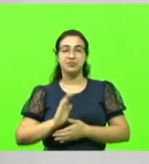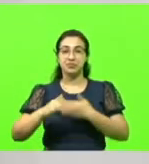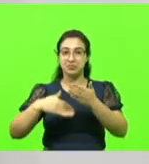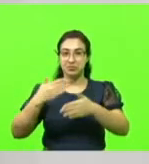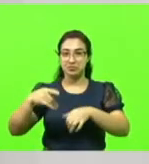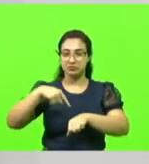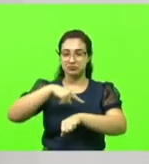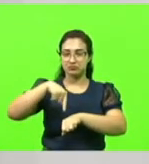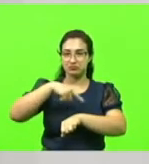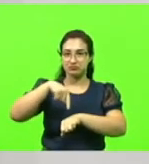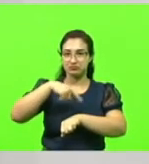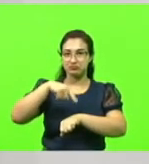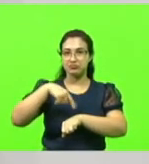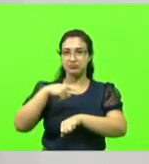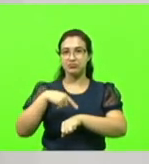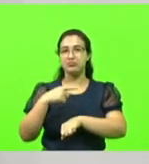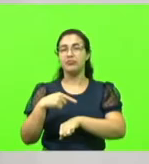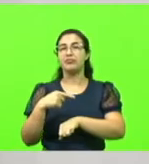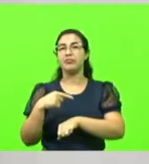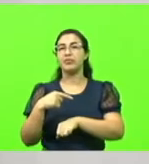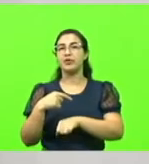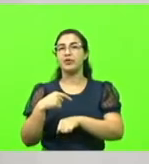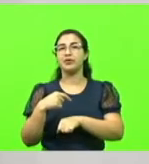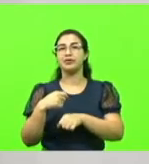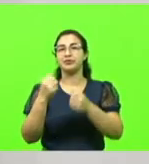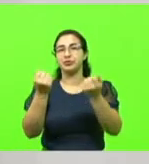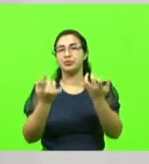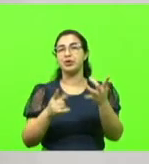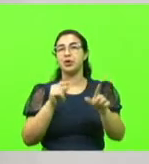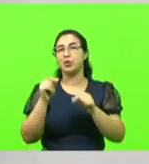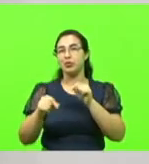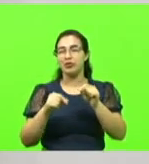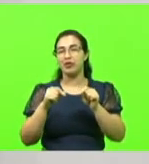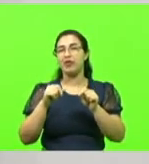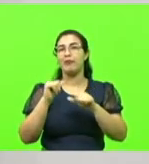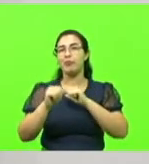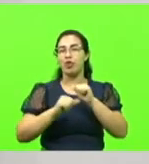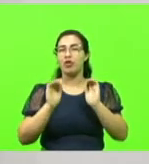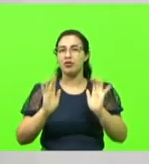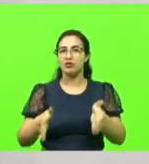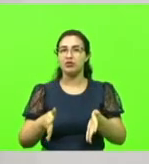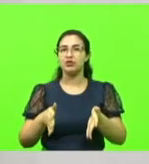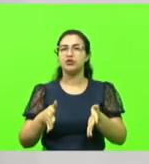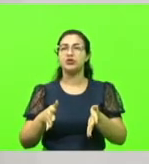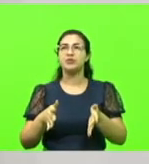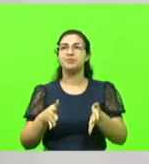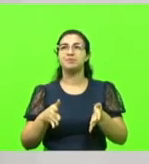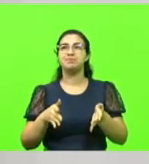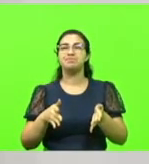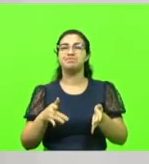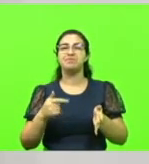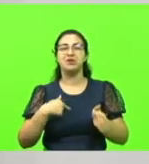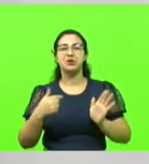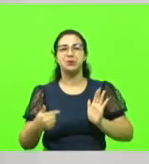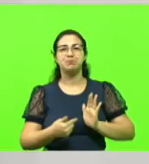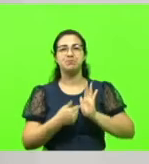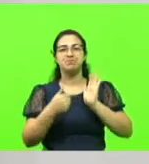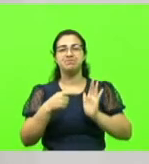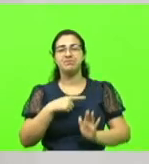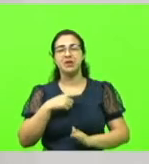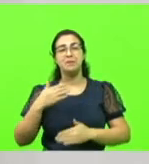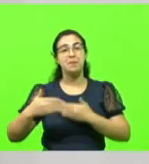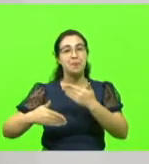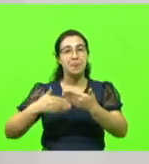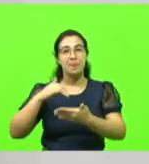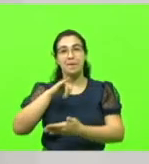fazia o tic-tac, que era a hora da mudança. Relógio símbolo, seguiu tocando os nossos corações. Adiante, o